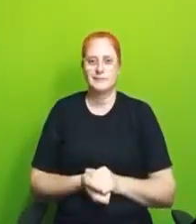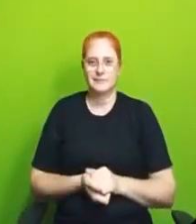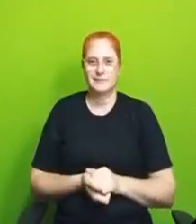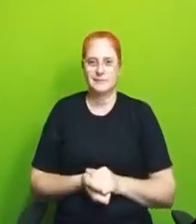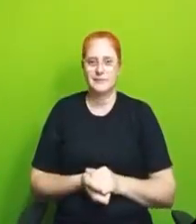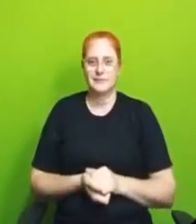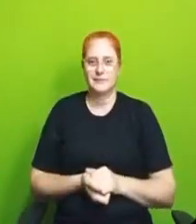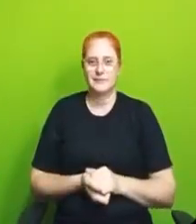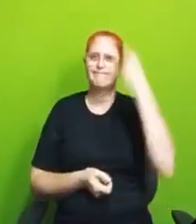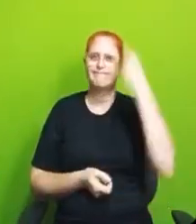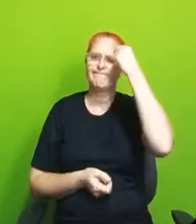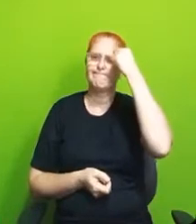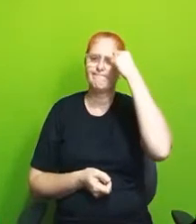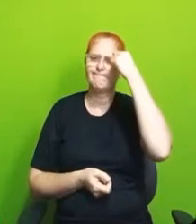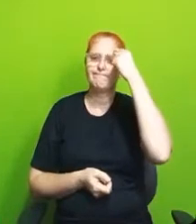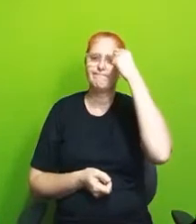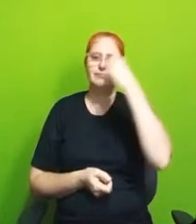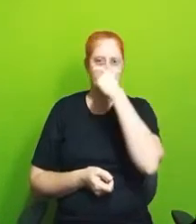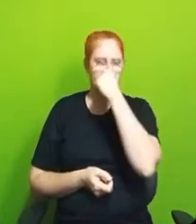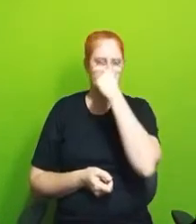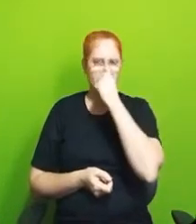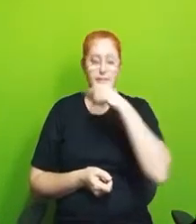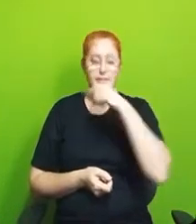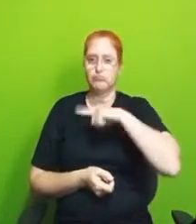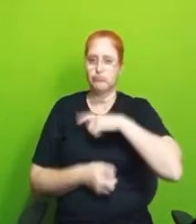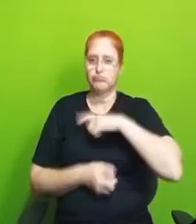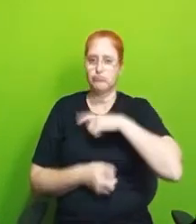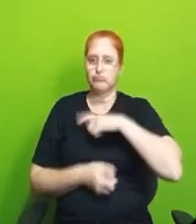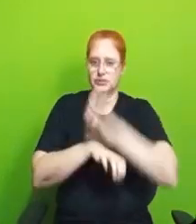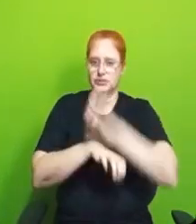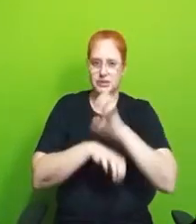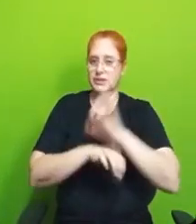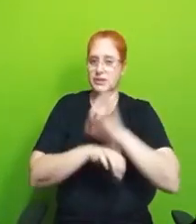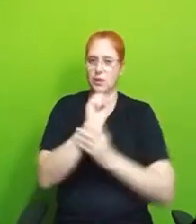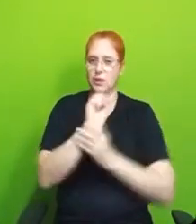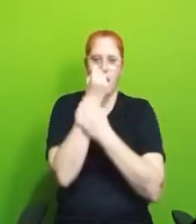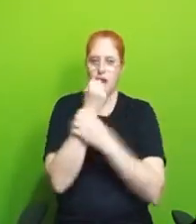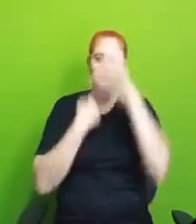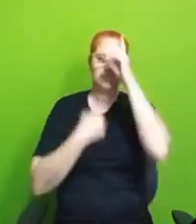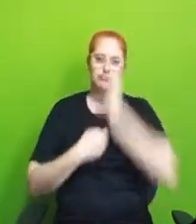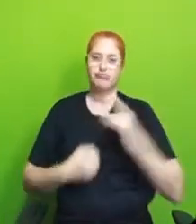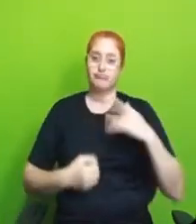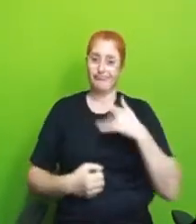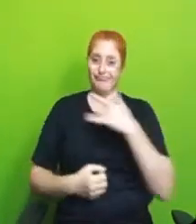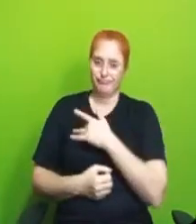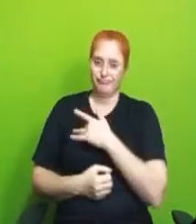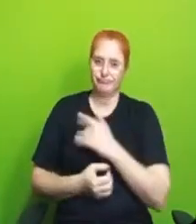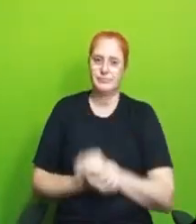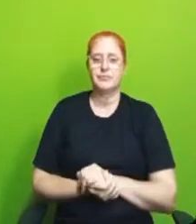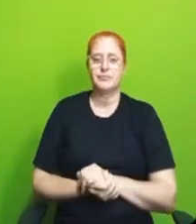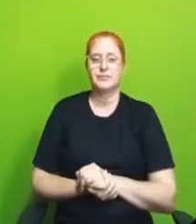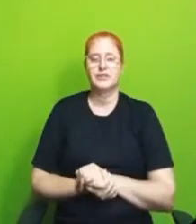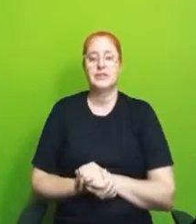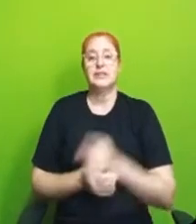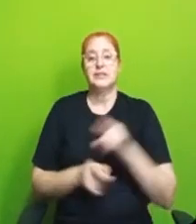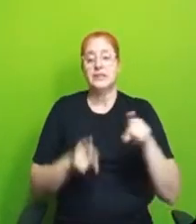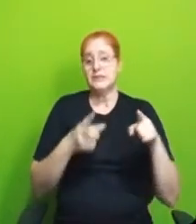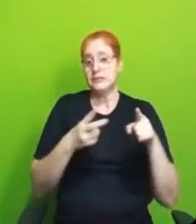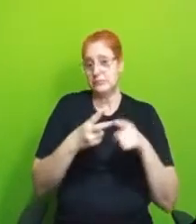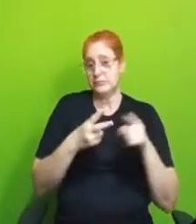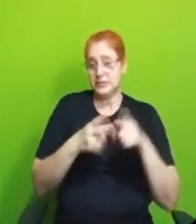por um lado, a gente tem um Estado que ele não garante o direito à saúde, né? e, por outro, esse mesmo Estado se